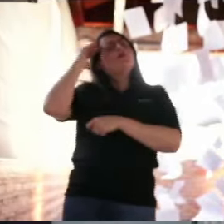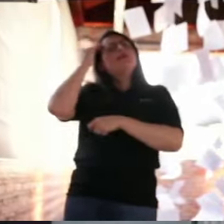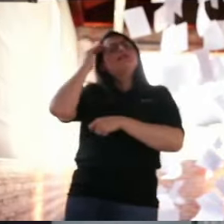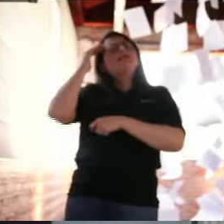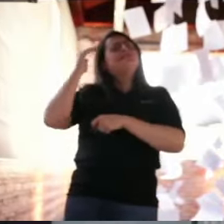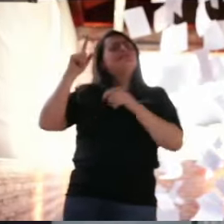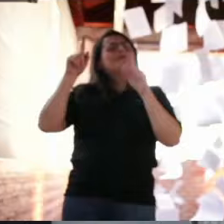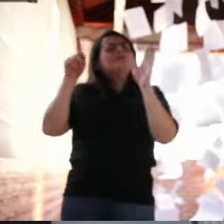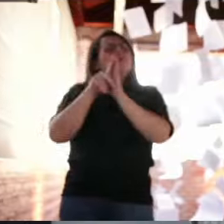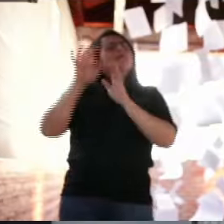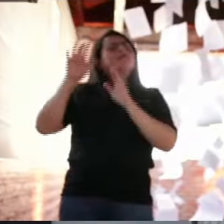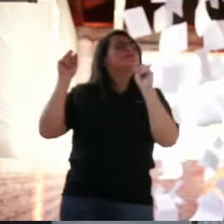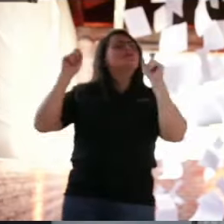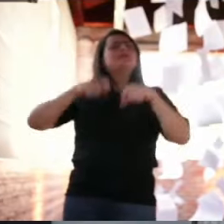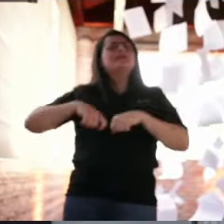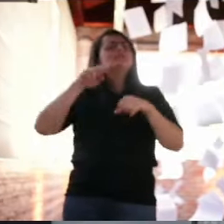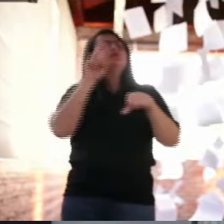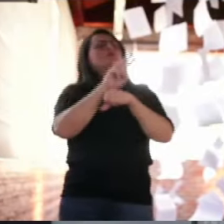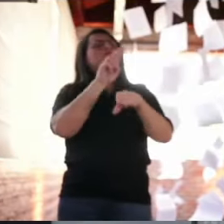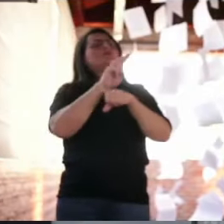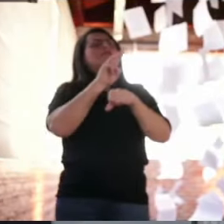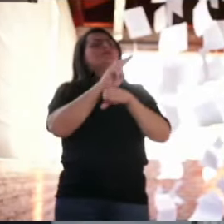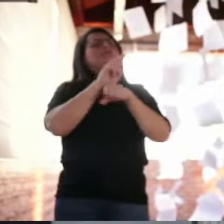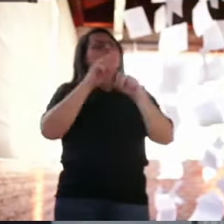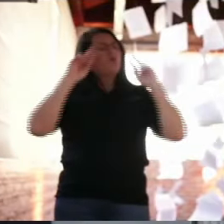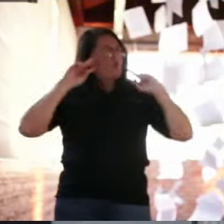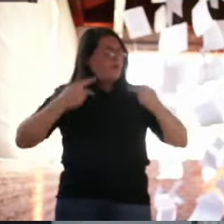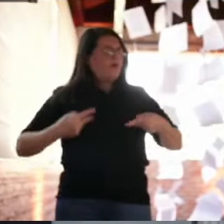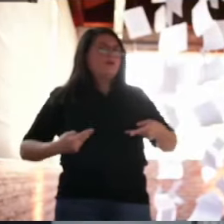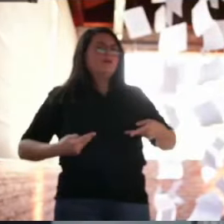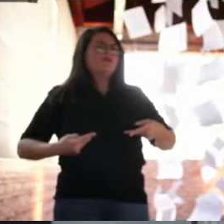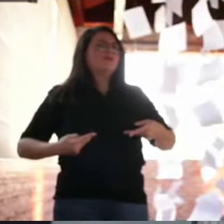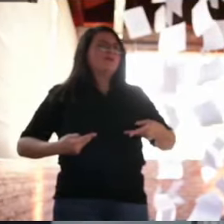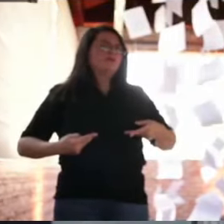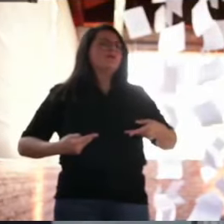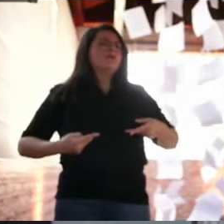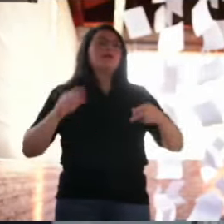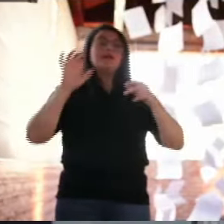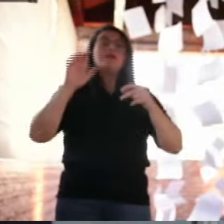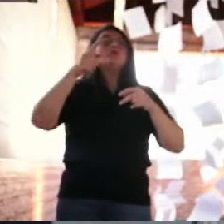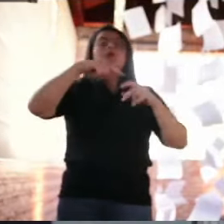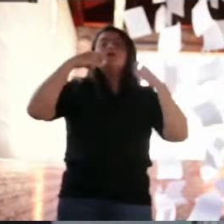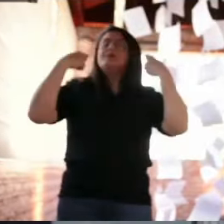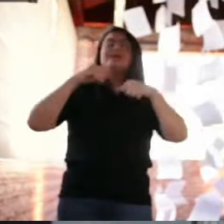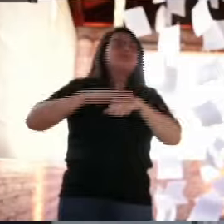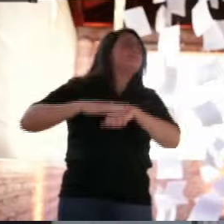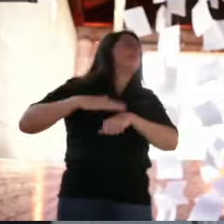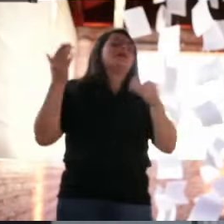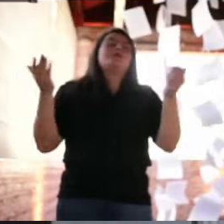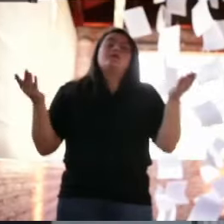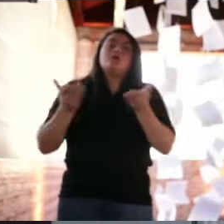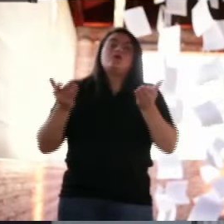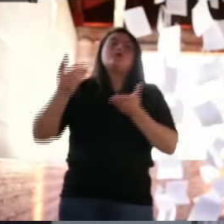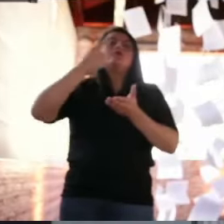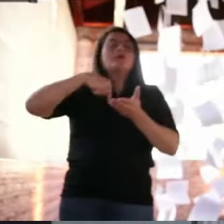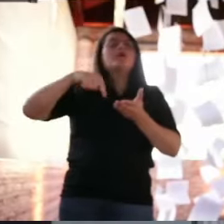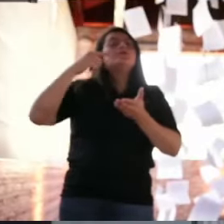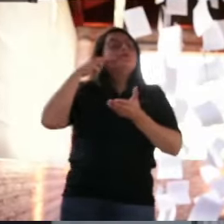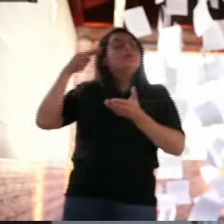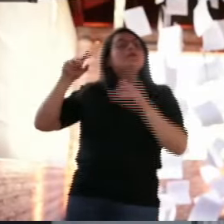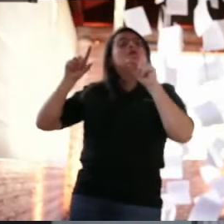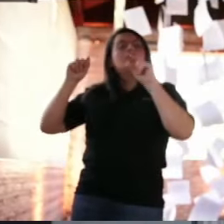possibilidade do Cuidado entre humanos e que isso que a gente mais precisa hoje porque a gente tá vendo é